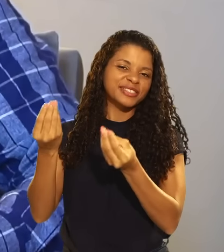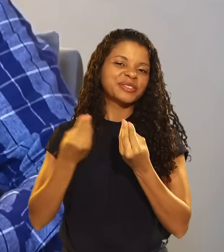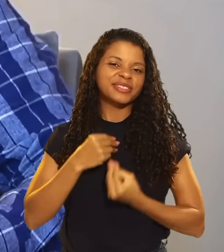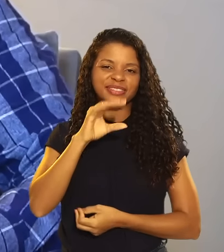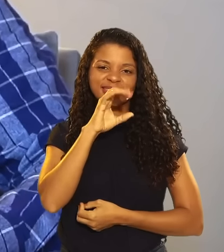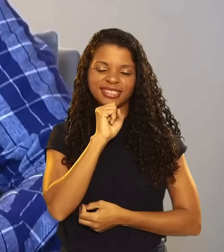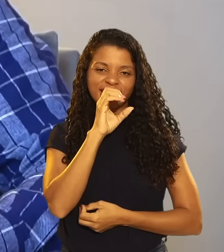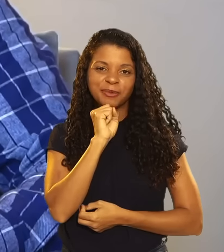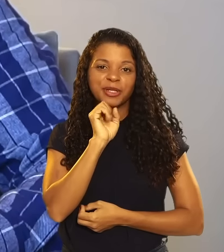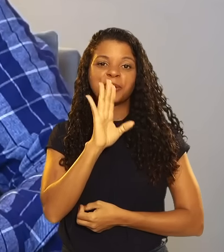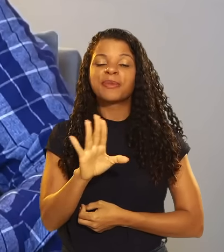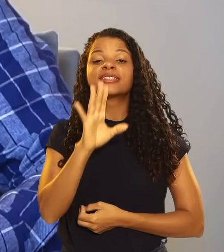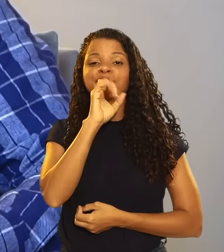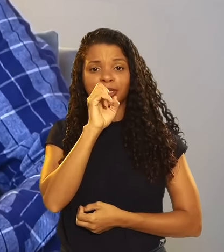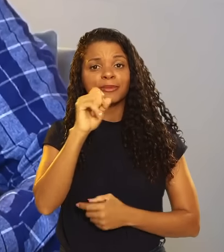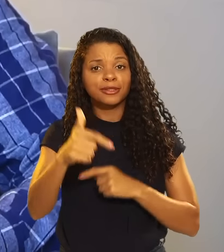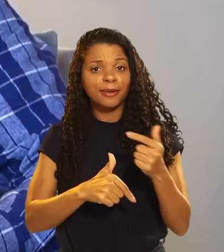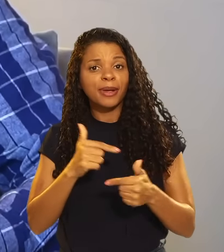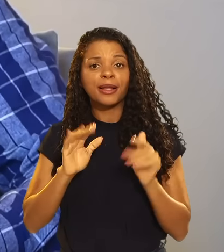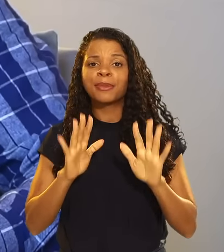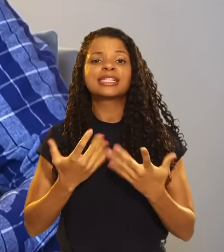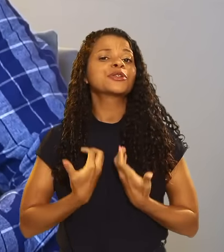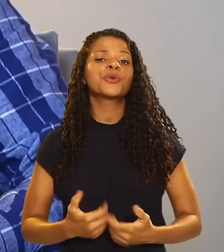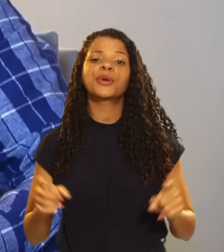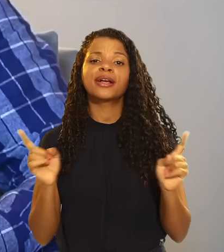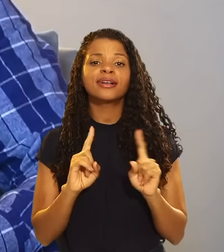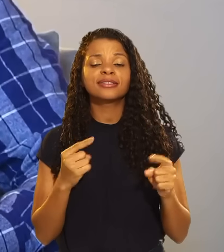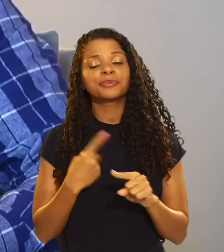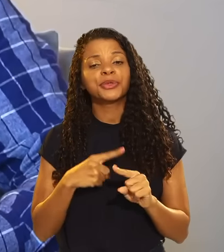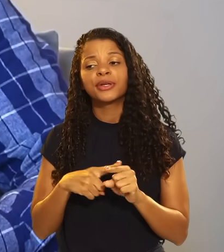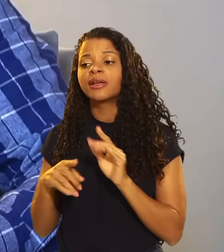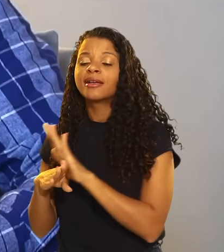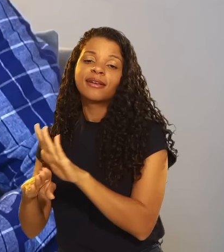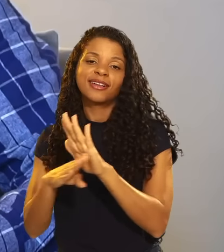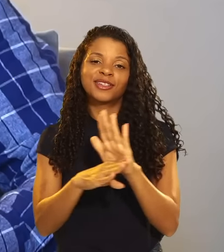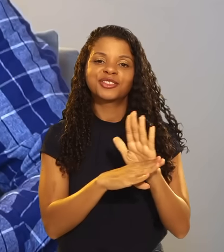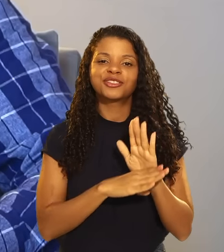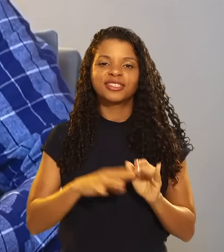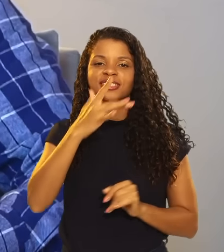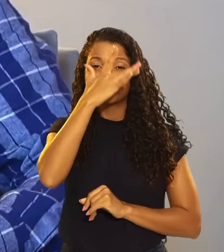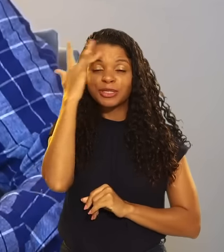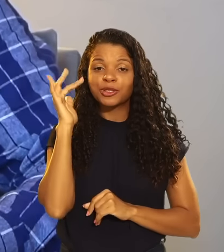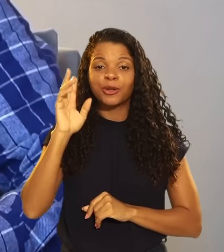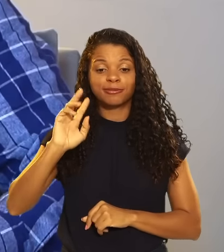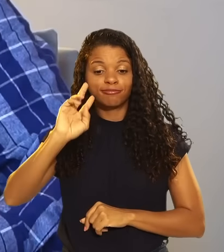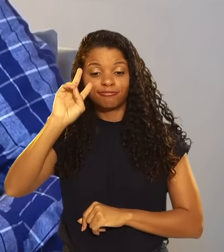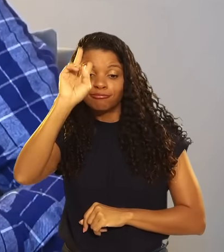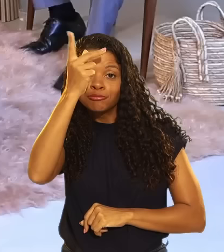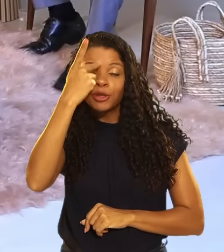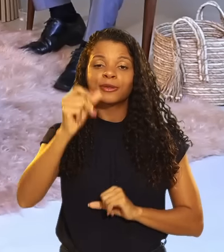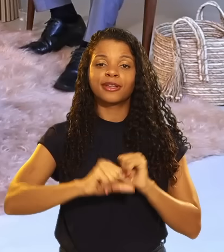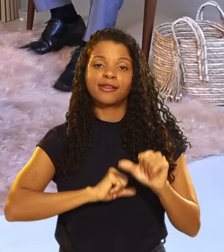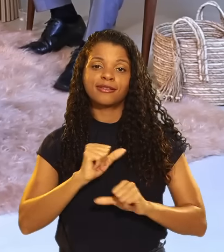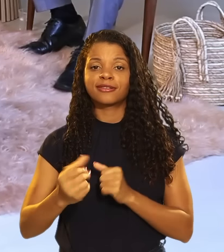que esse trabalho não cansa. É verdade. Quando você trabalha em prol das outras pessoas e você vê a transformação na vida das pessoas, você quer fazer mais cada